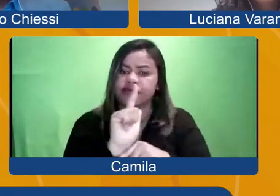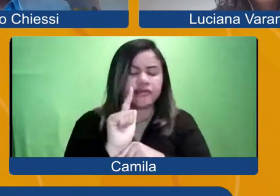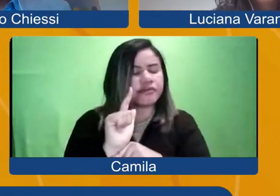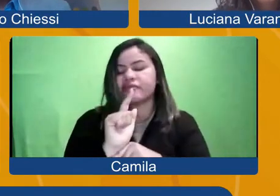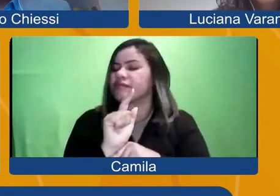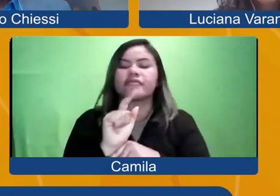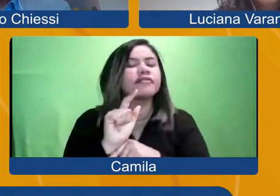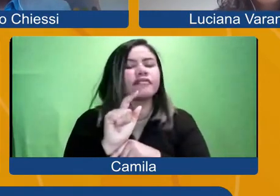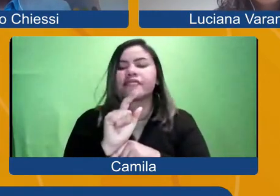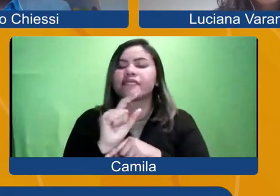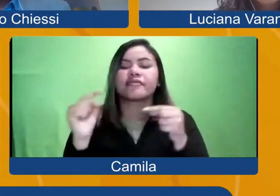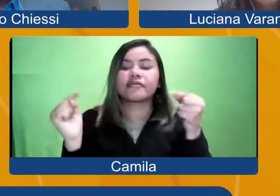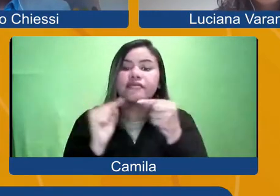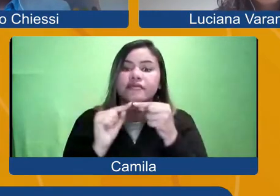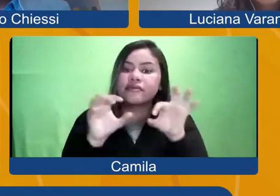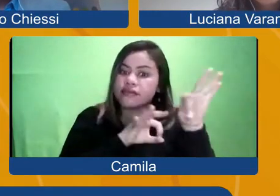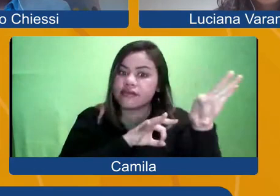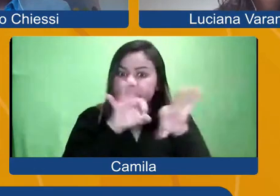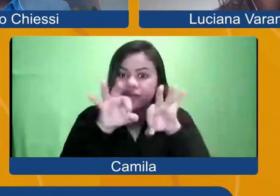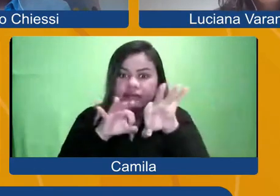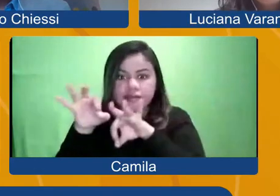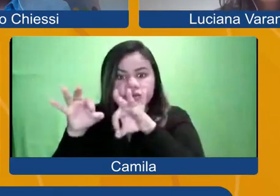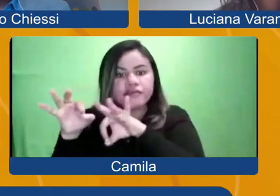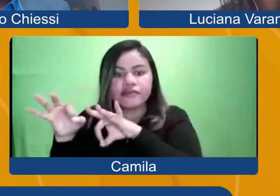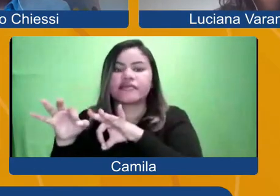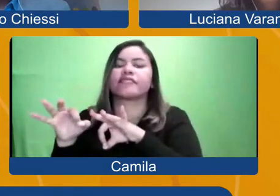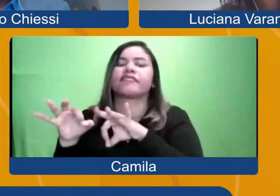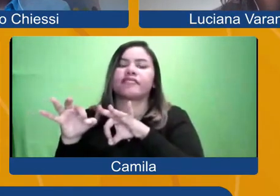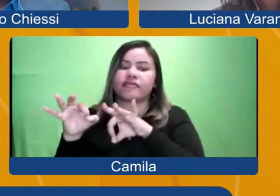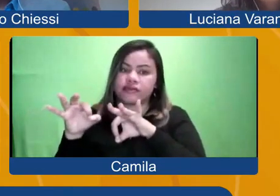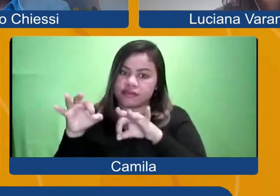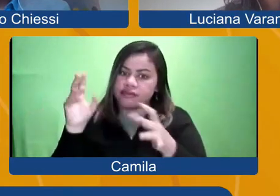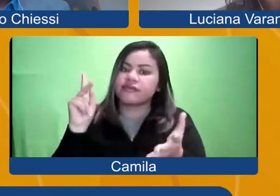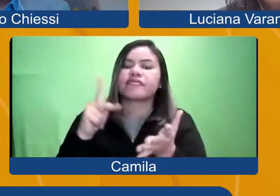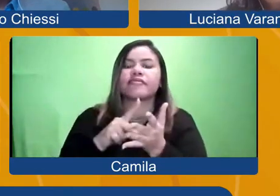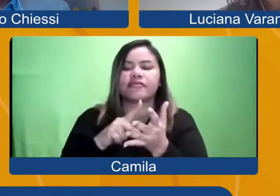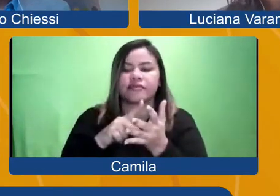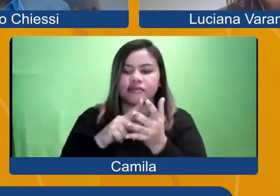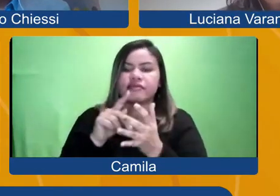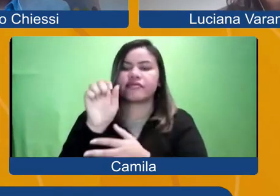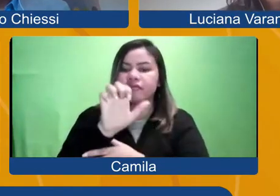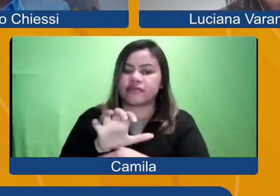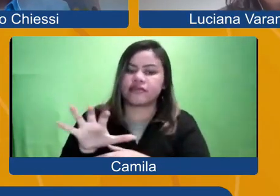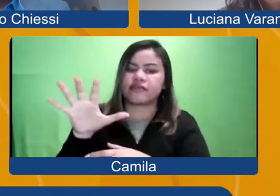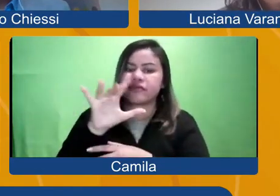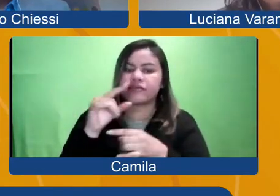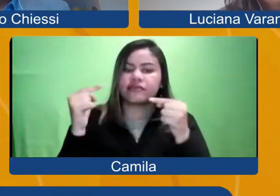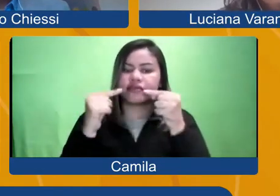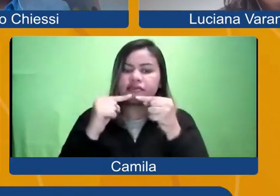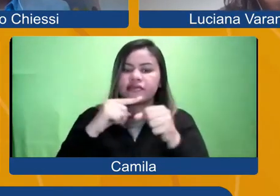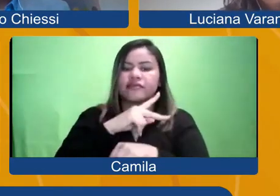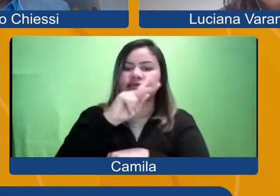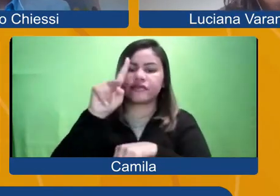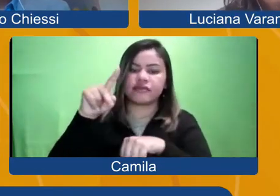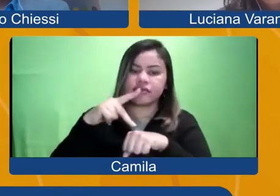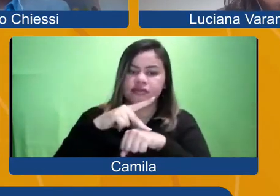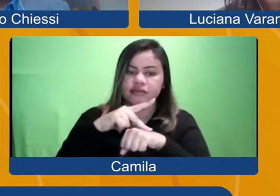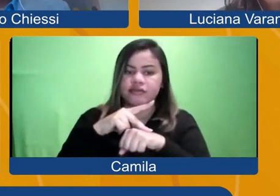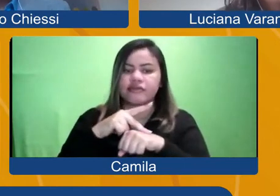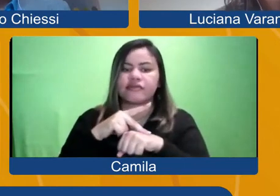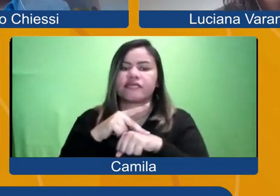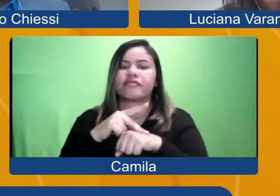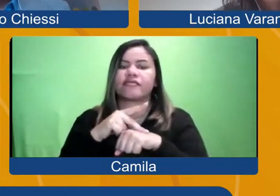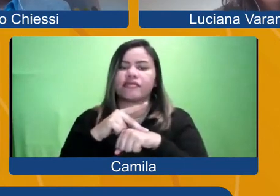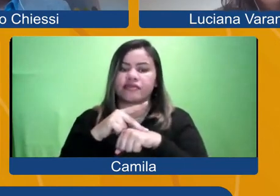um projeto realmente, né, de Estado, né, que pense o país, né, que tipo